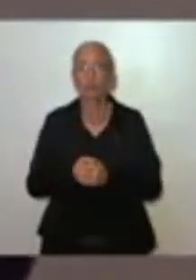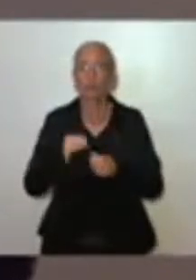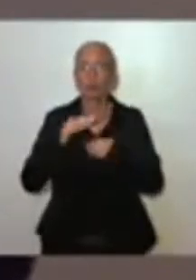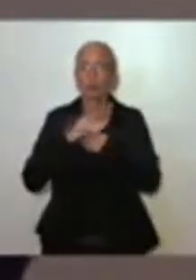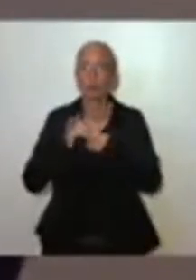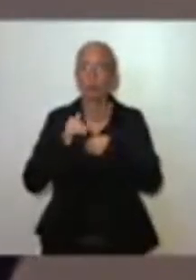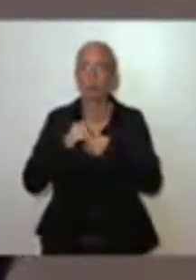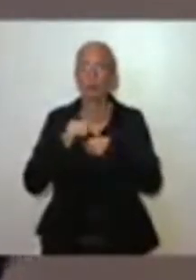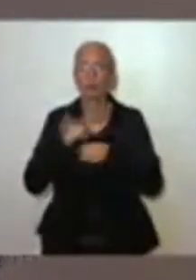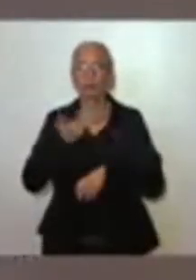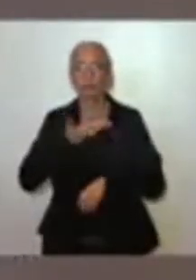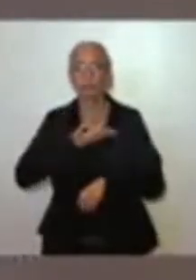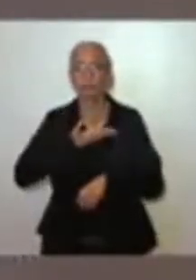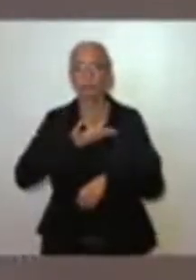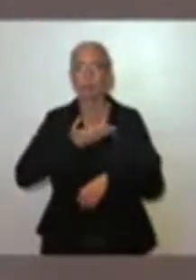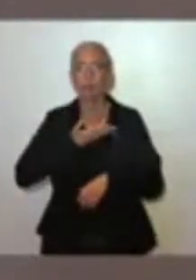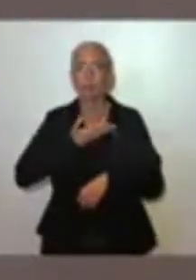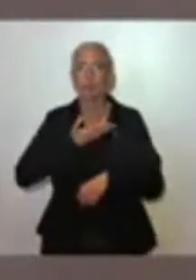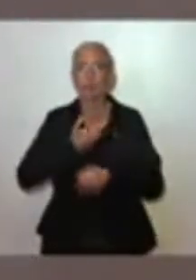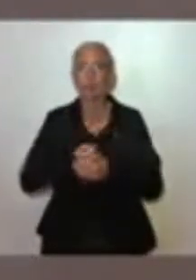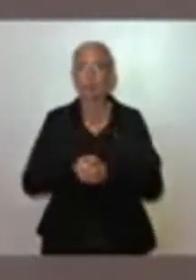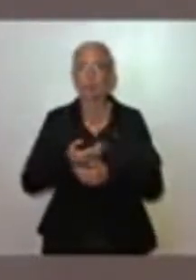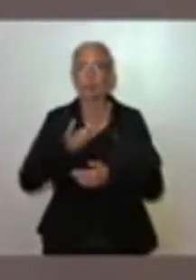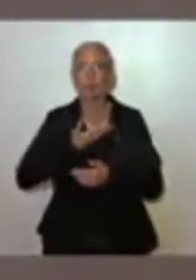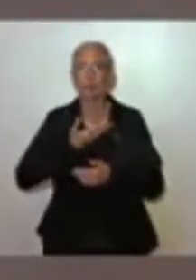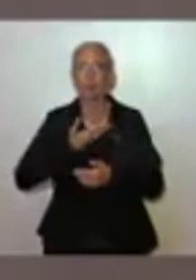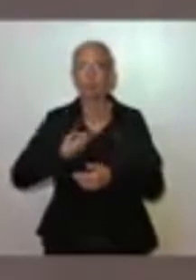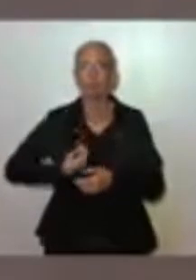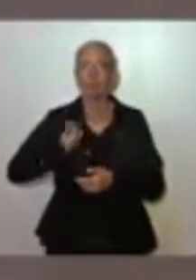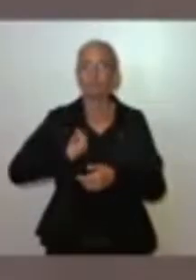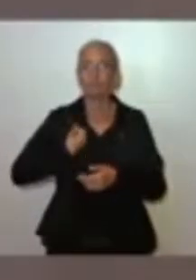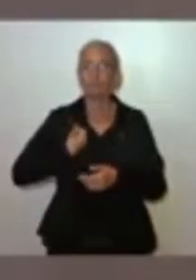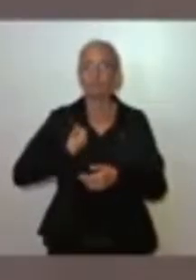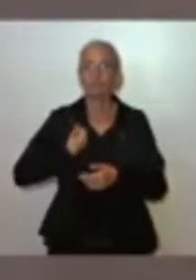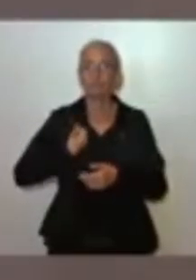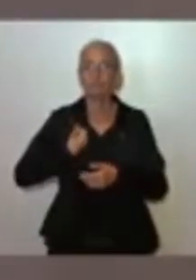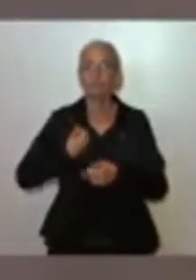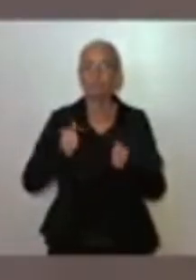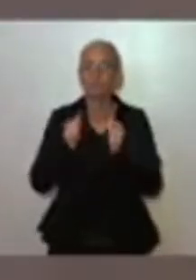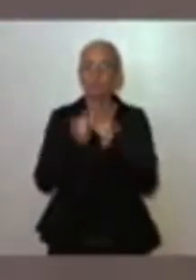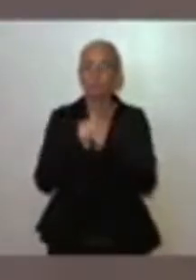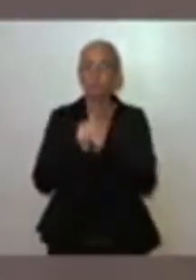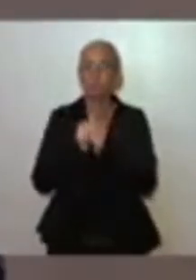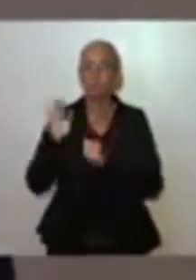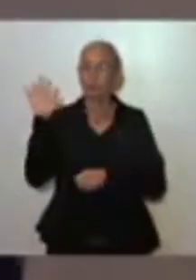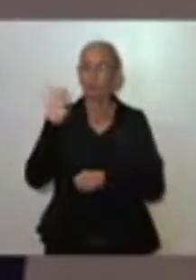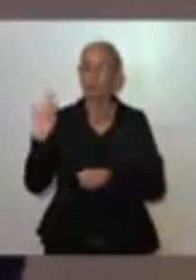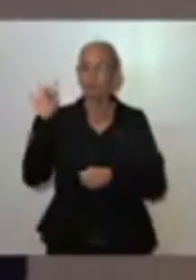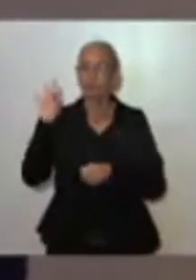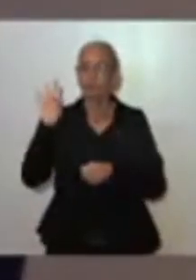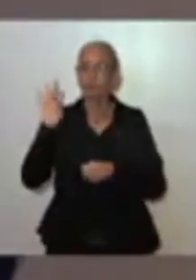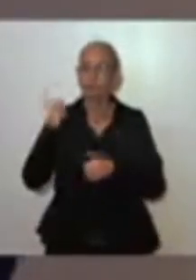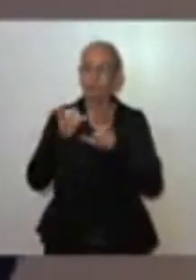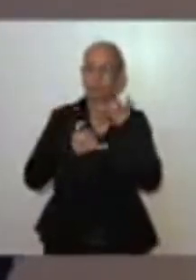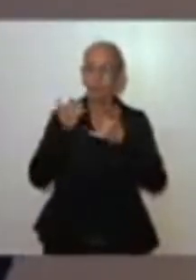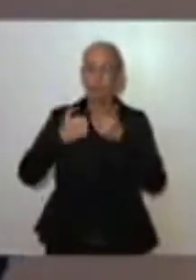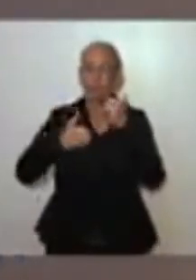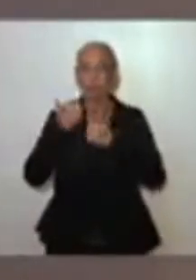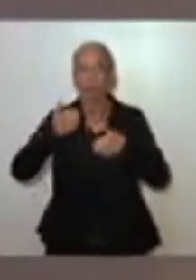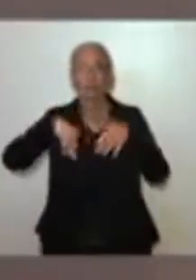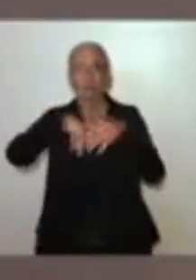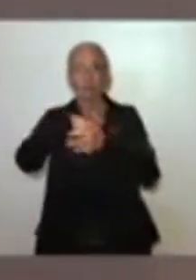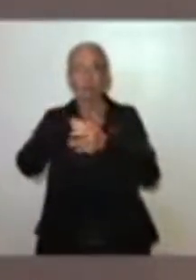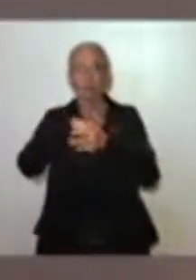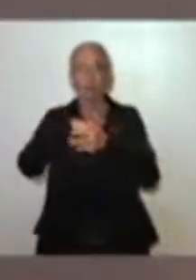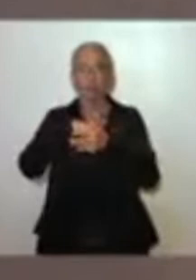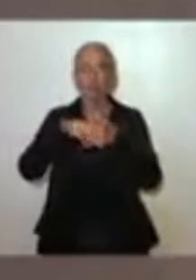fez o meu querido amigo Pinheiro somos amigos de vida inteira entramos juntos na faculdade damos junto jogando bola juntos fizemos a